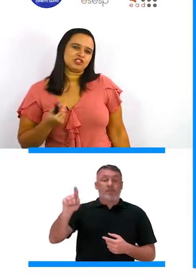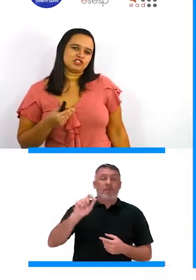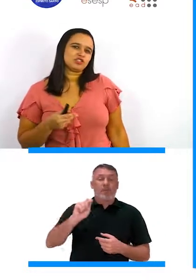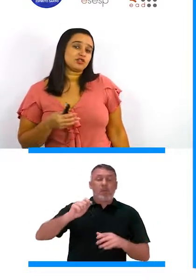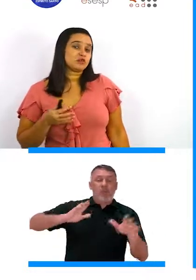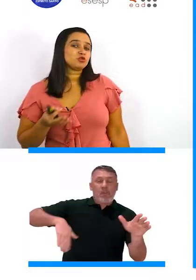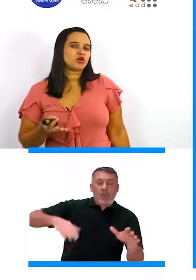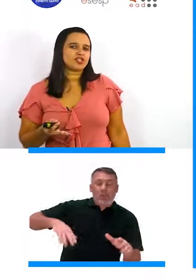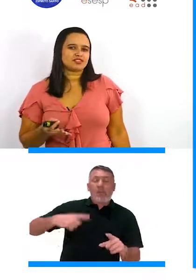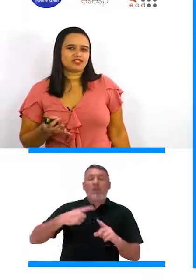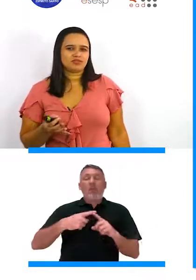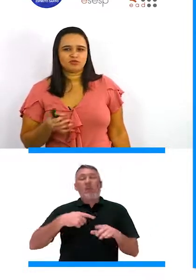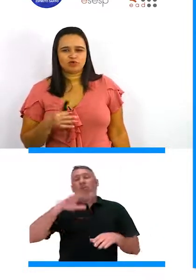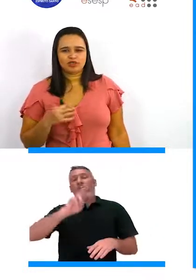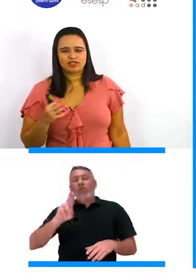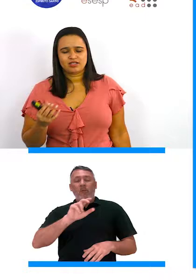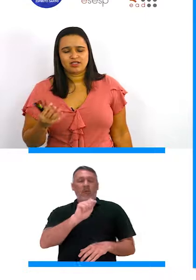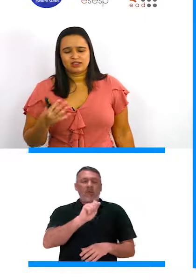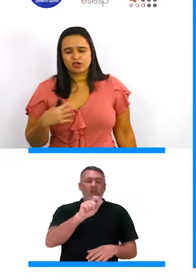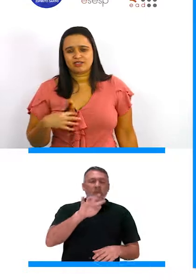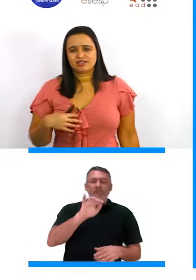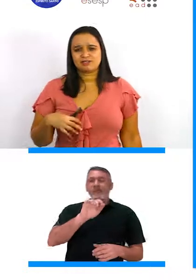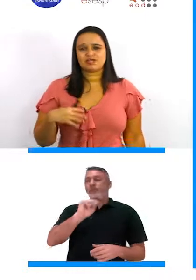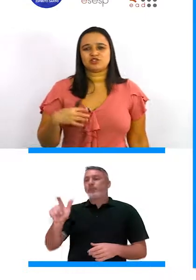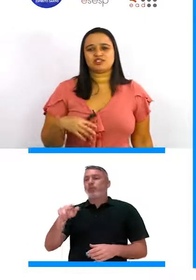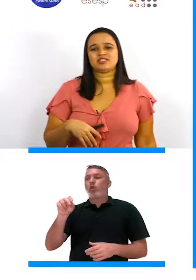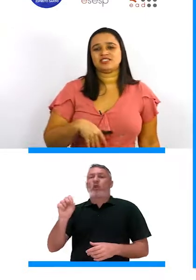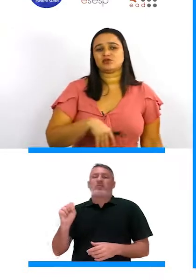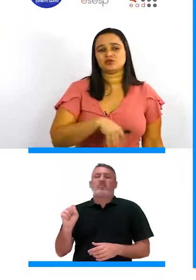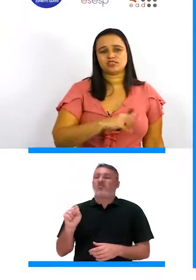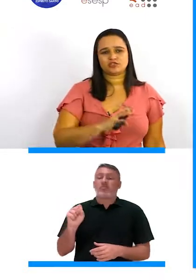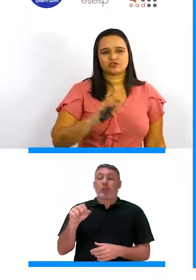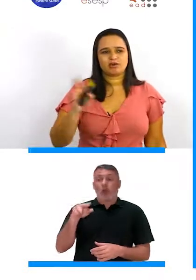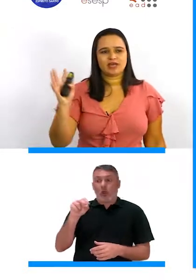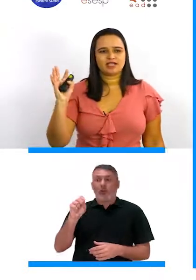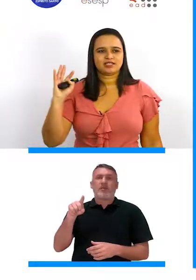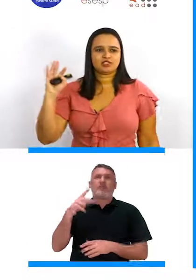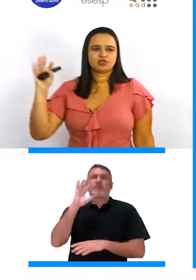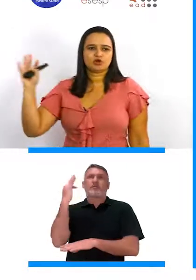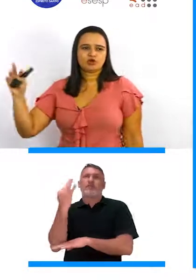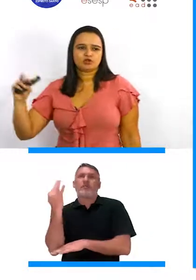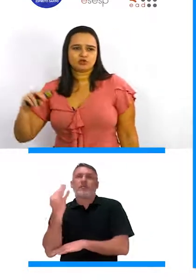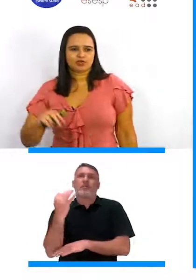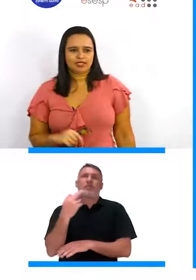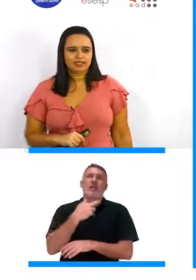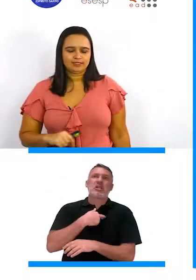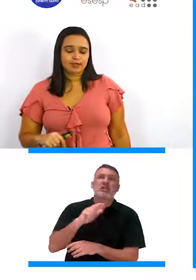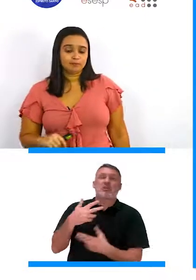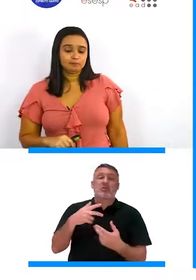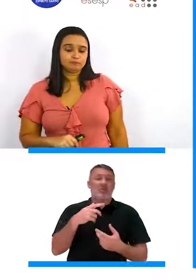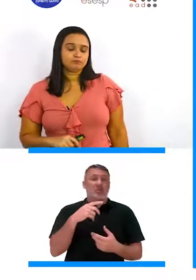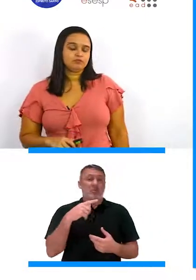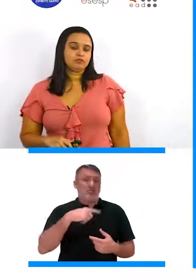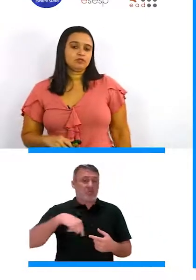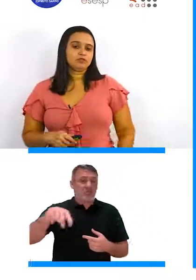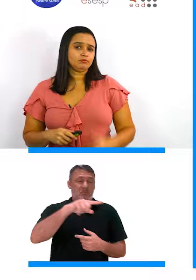mais o a gente do que o nós, né? O nós talvez é mais utilizado em contextos formais, religiosos, né, e